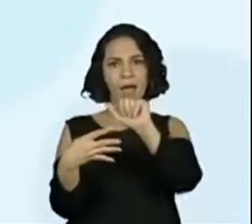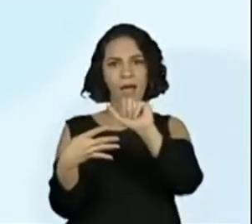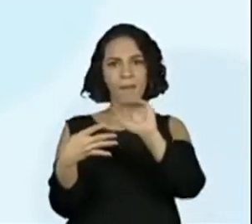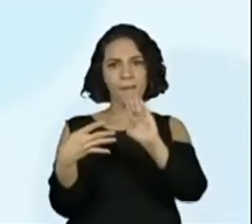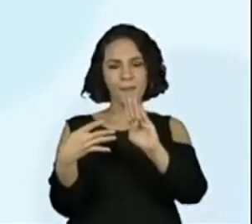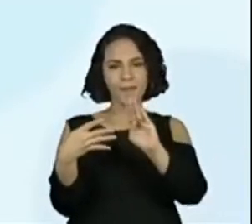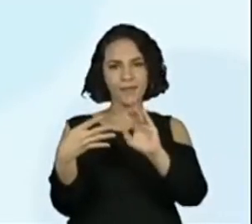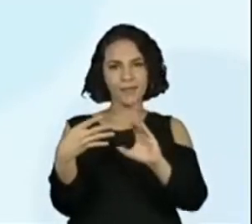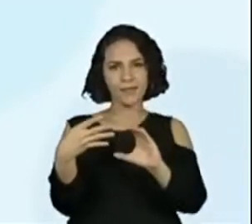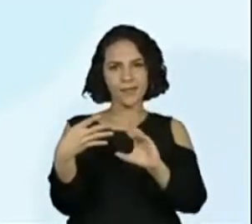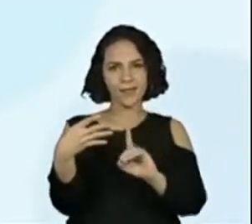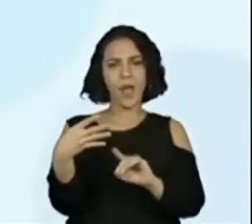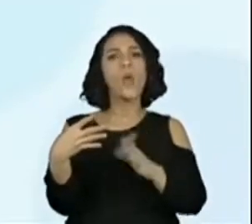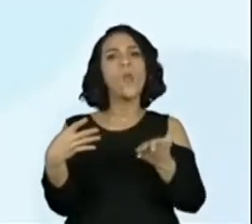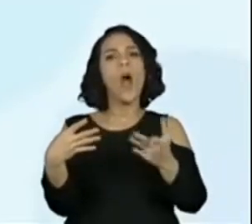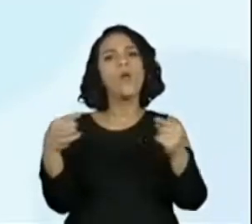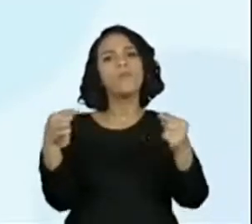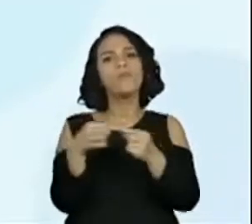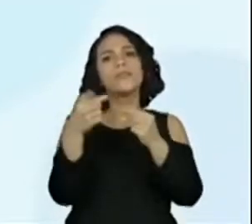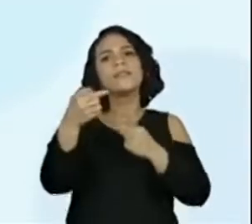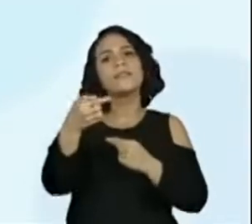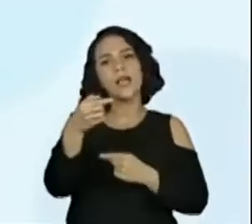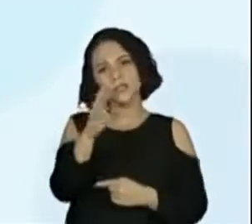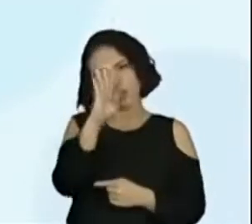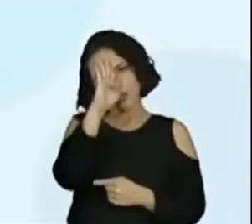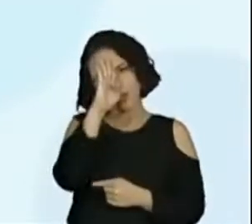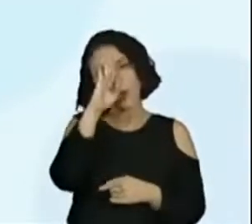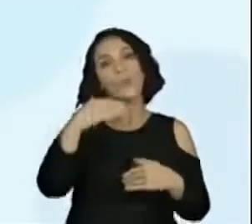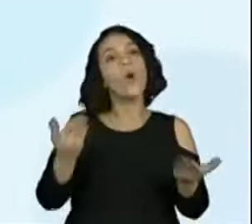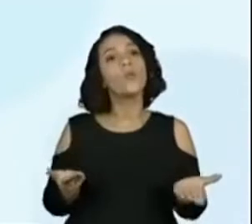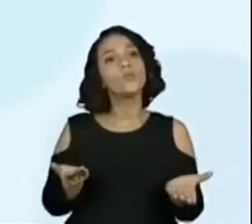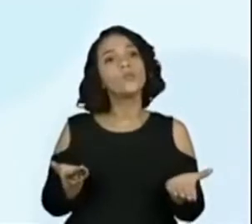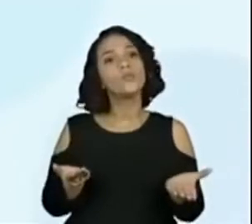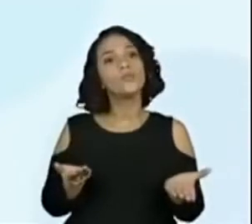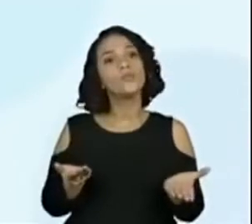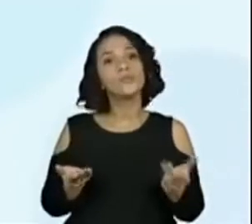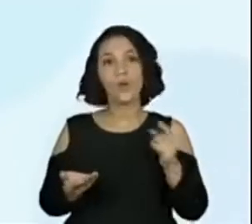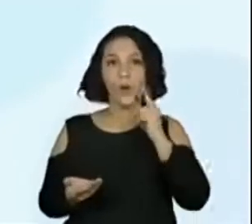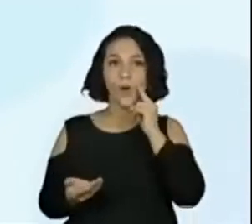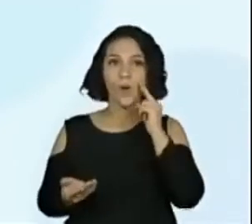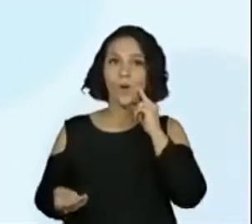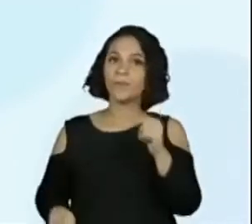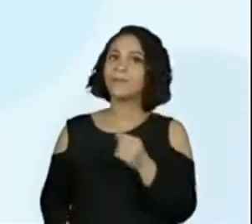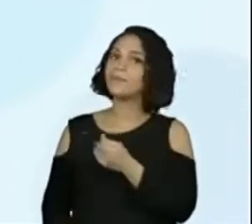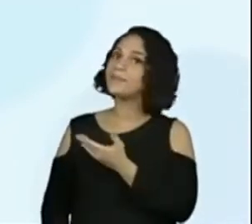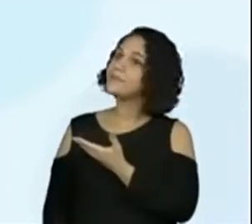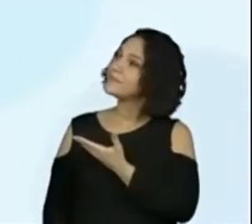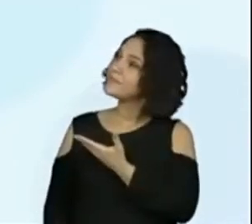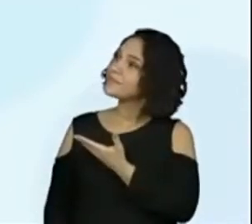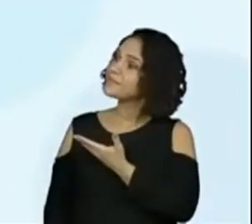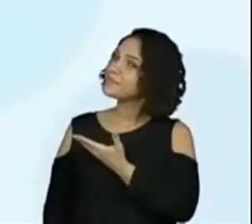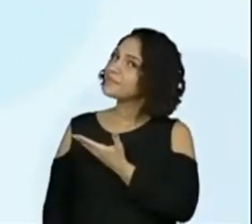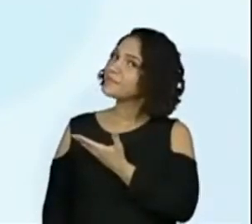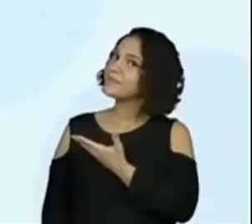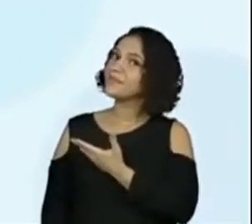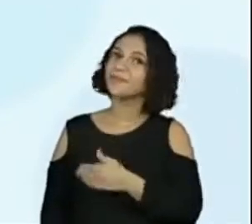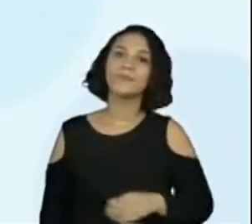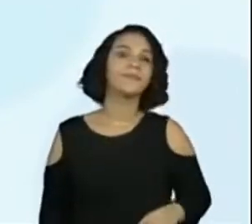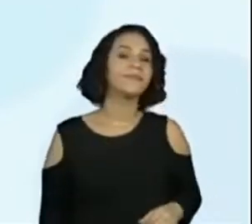representa 7 horas da manhã? O relógio A, o relógio B, o C ou